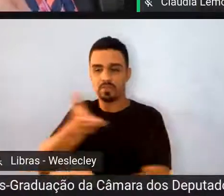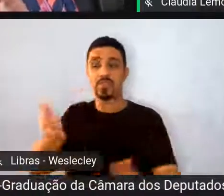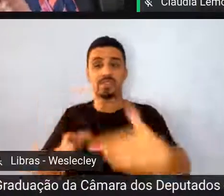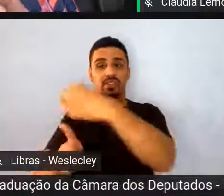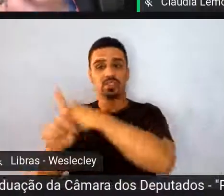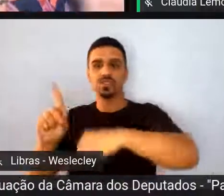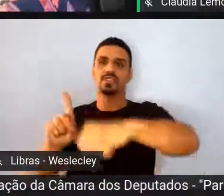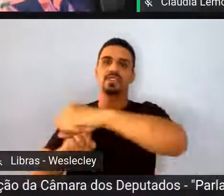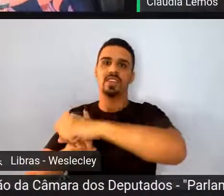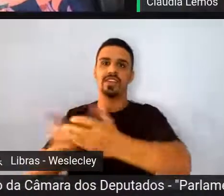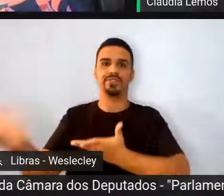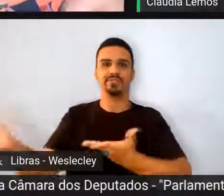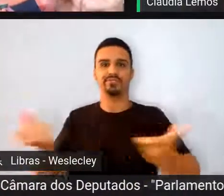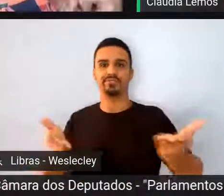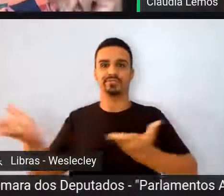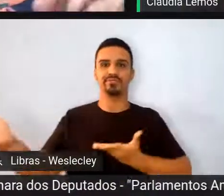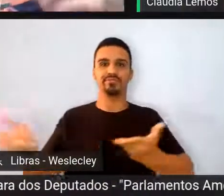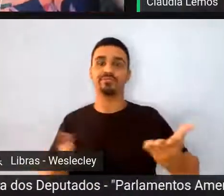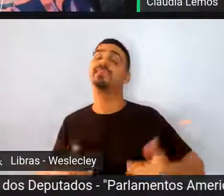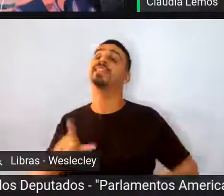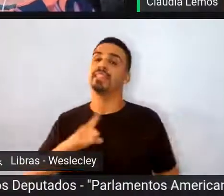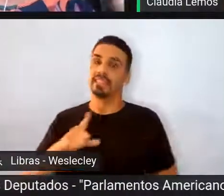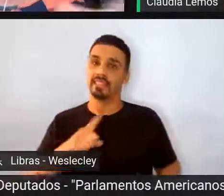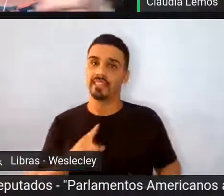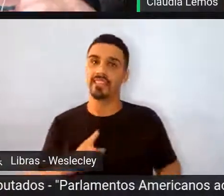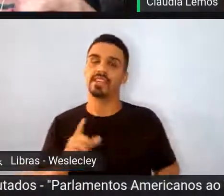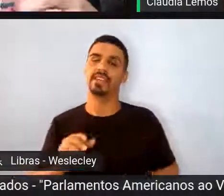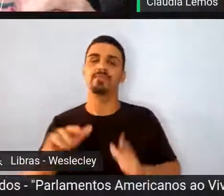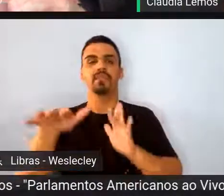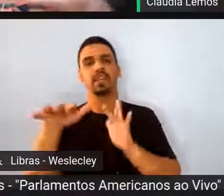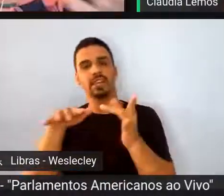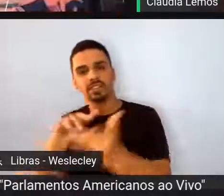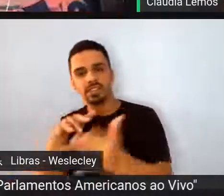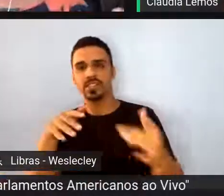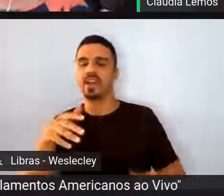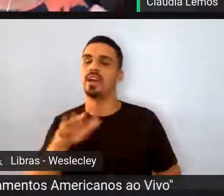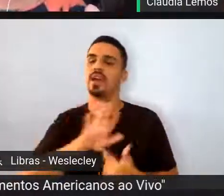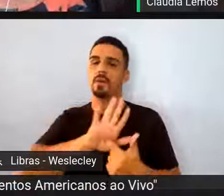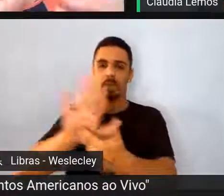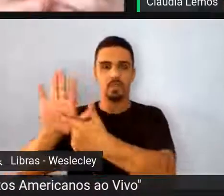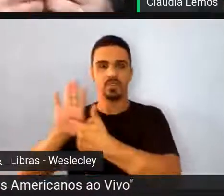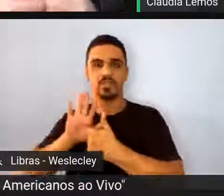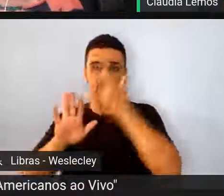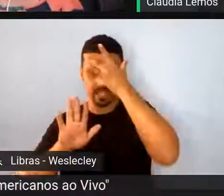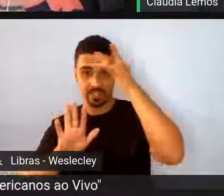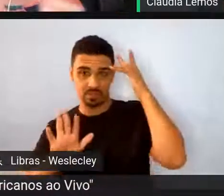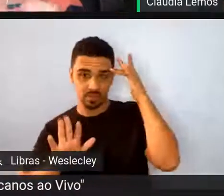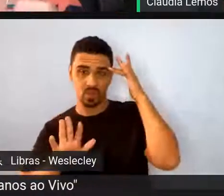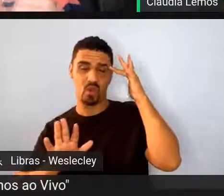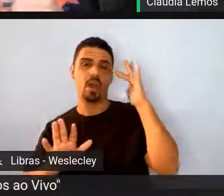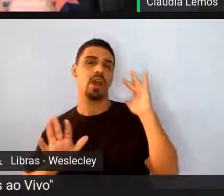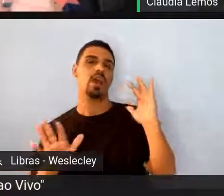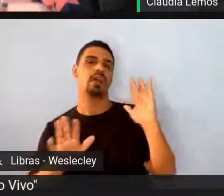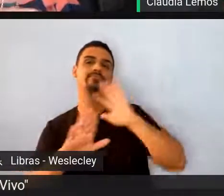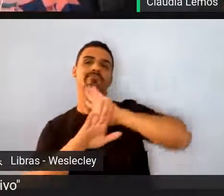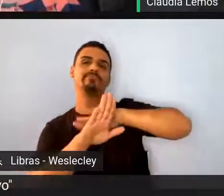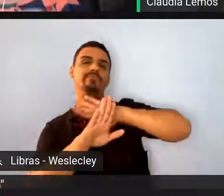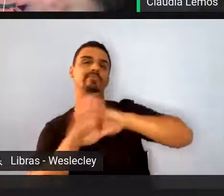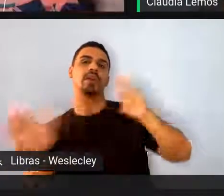Ela está indo aonde as pessoas estão, ela está indo nas redes sociais, está mostrando para as pessoas o que está acontecendo lá no